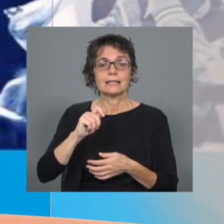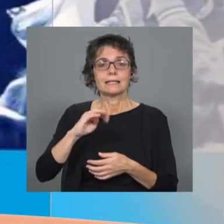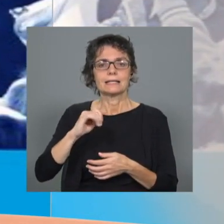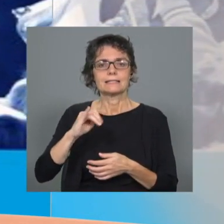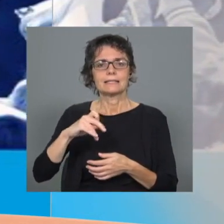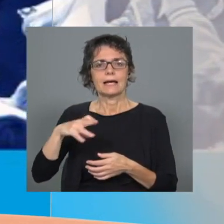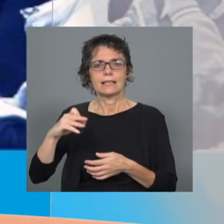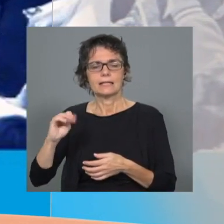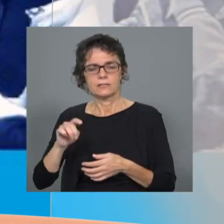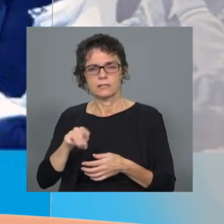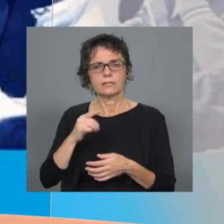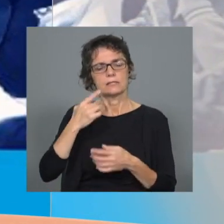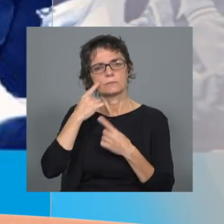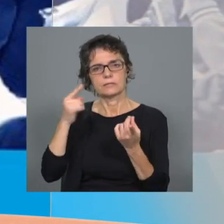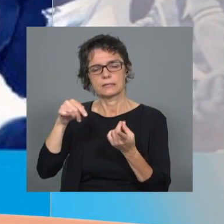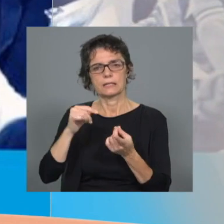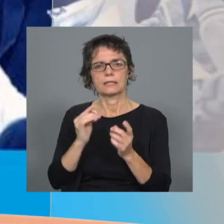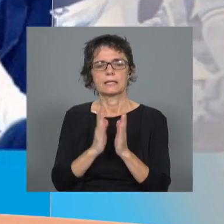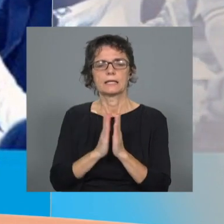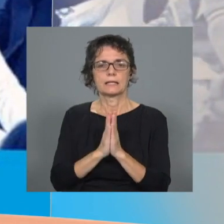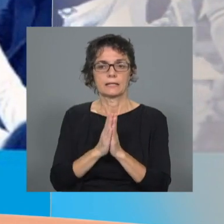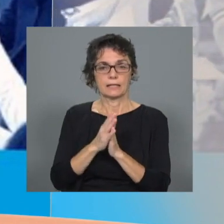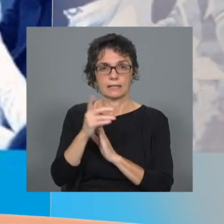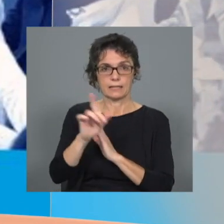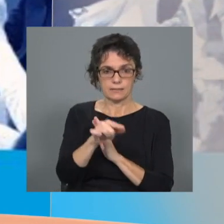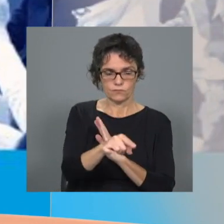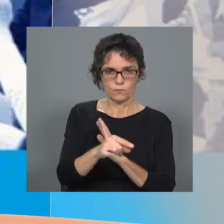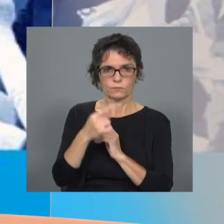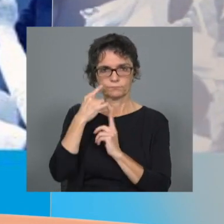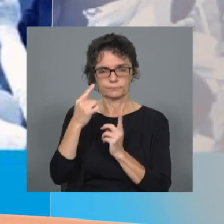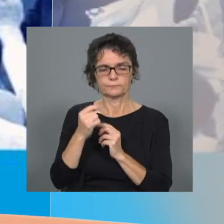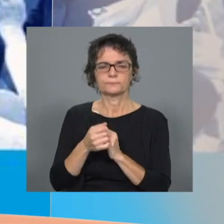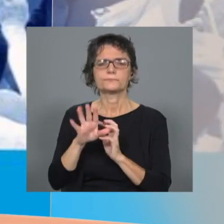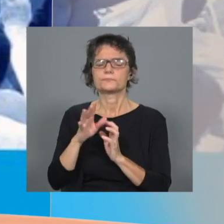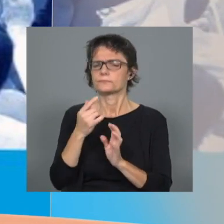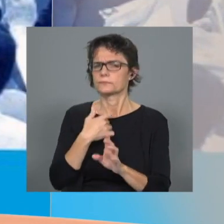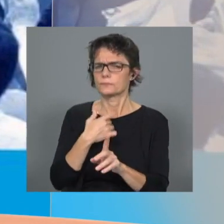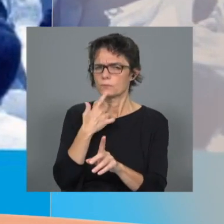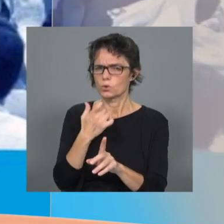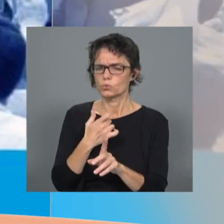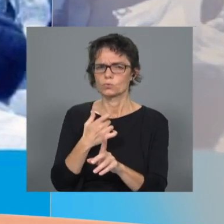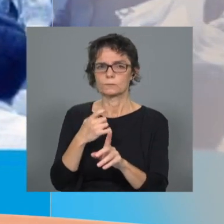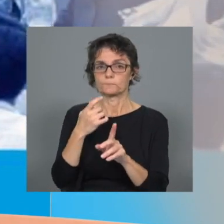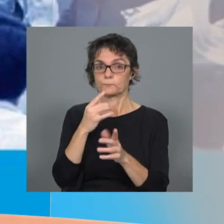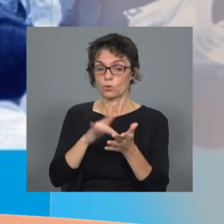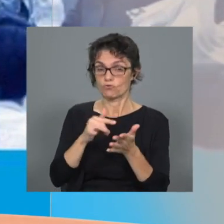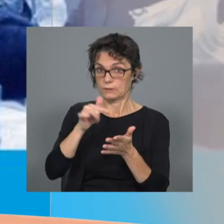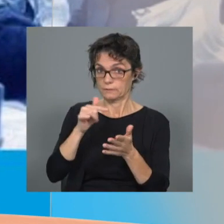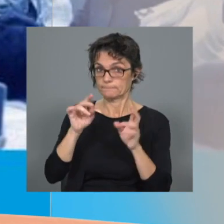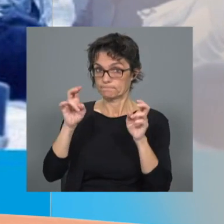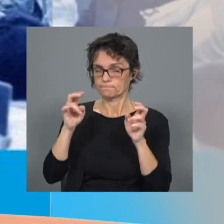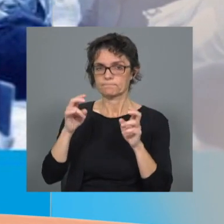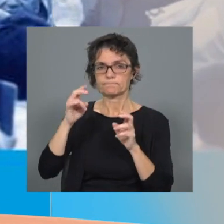na Casa dos Salesianos aqui em Lisboa. Podemos indicar este livro, Voar na Fantasia, estes 50